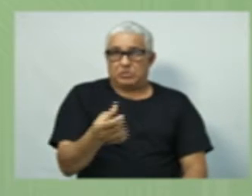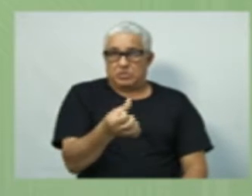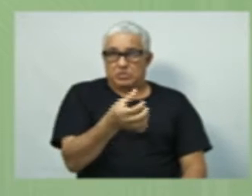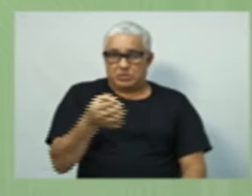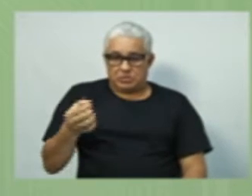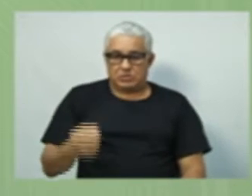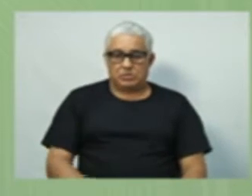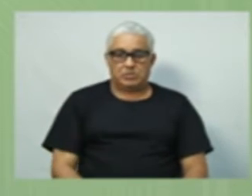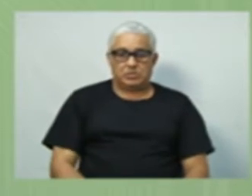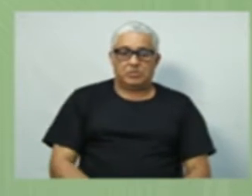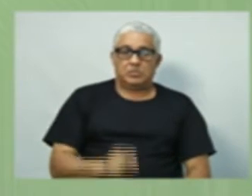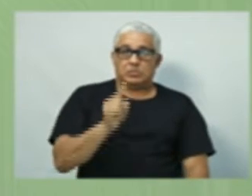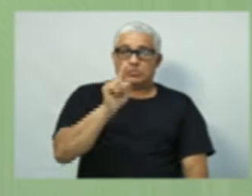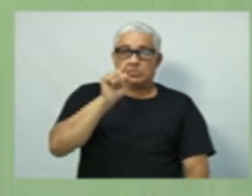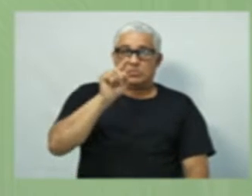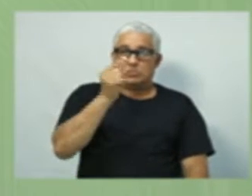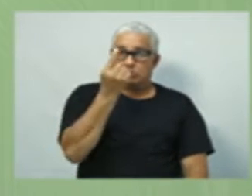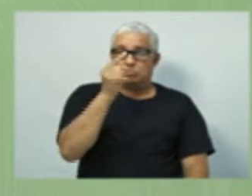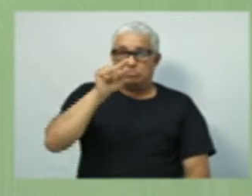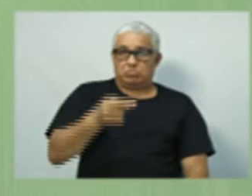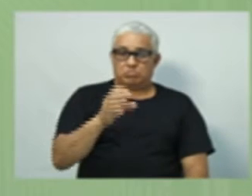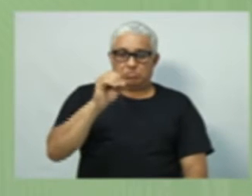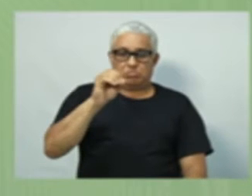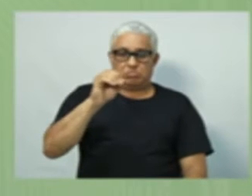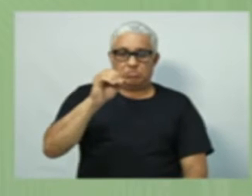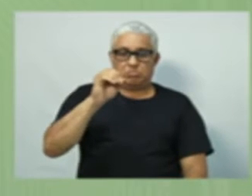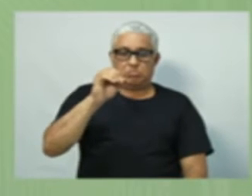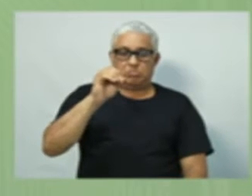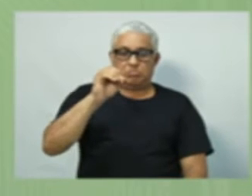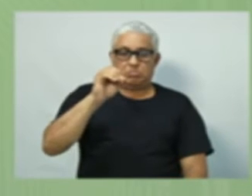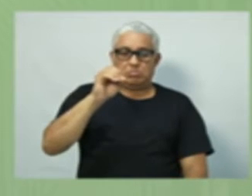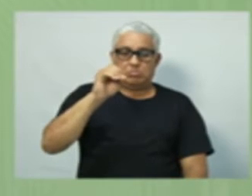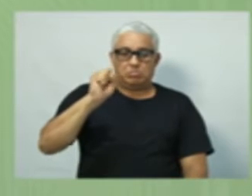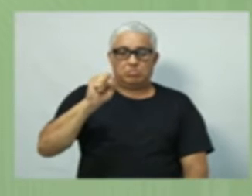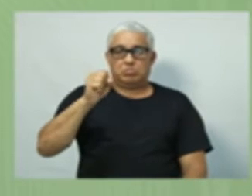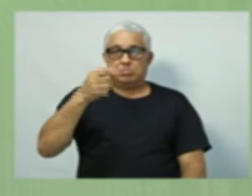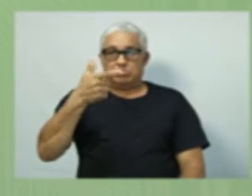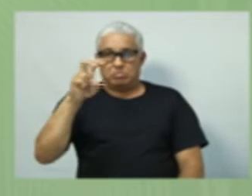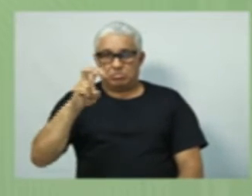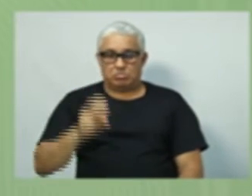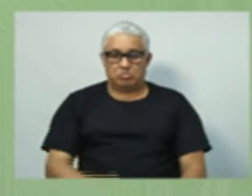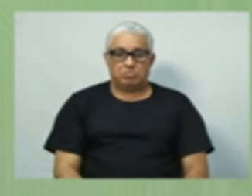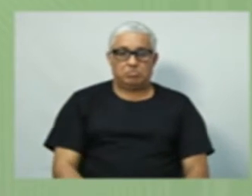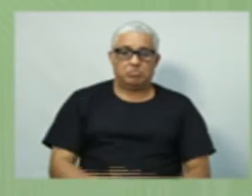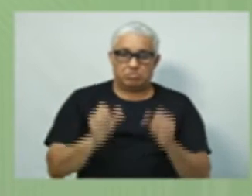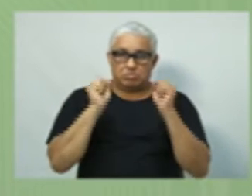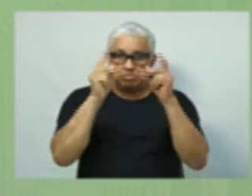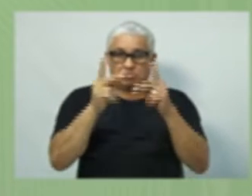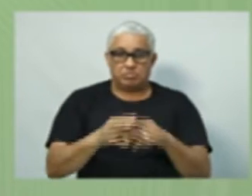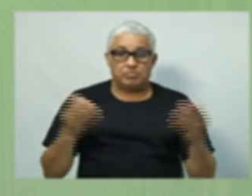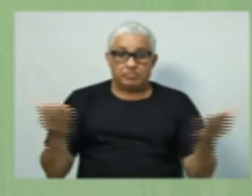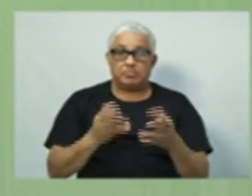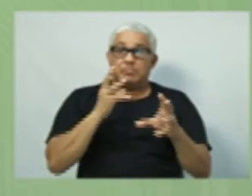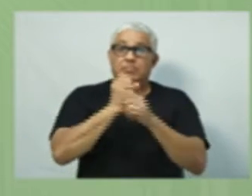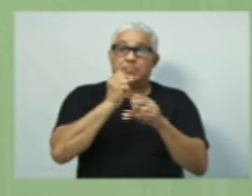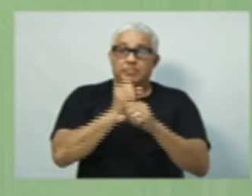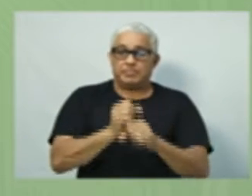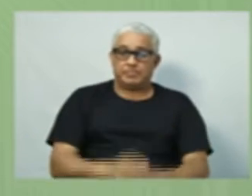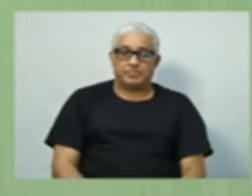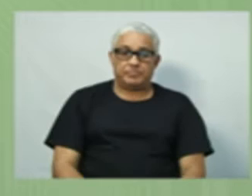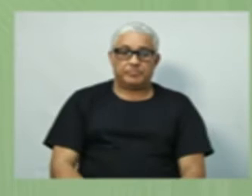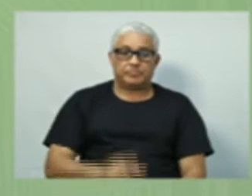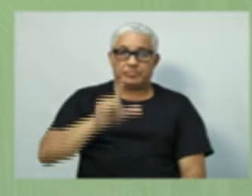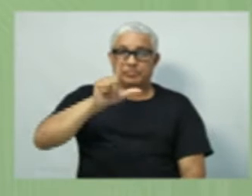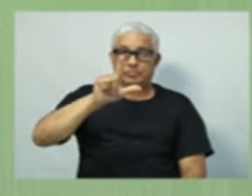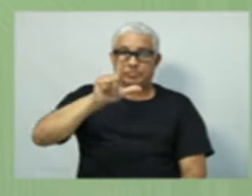825 ou simplesmente 1,08 fechado agora vamos calcular o que nós chamamos de